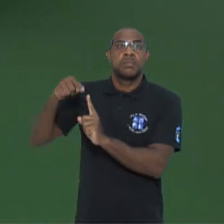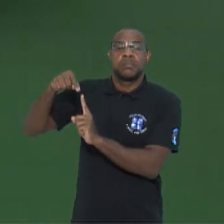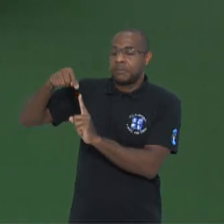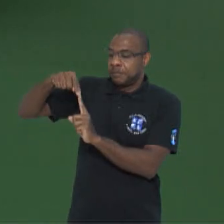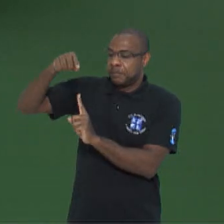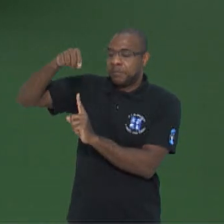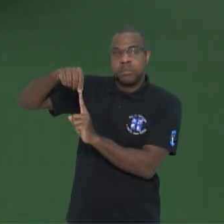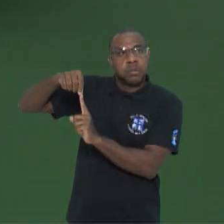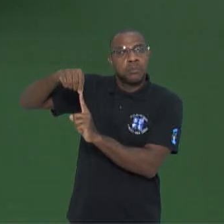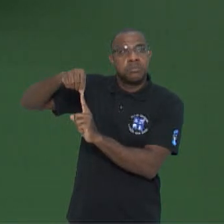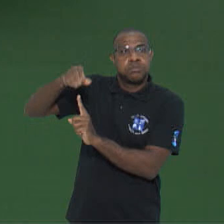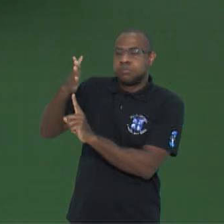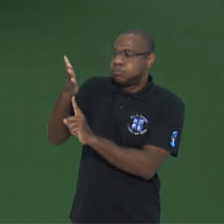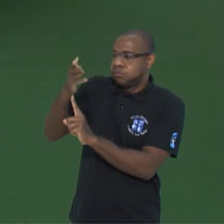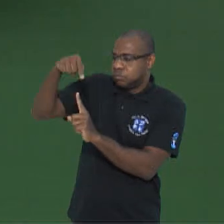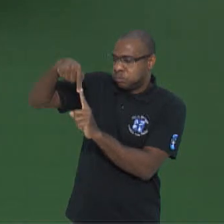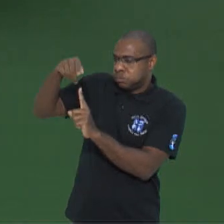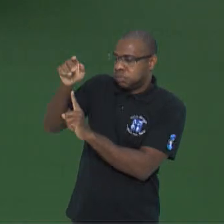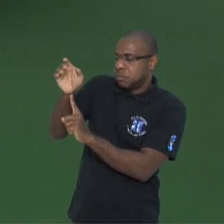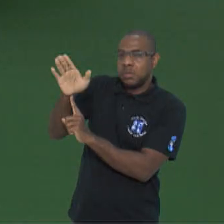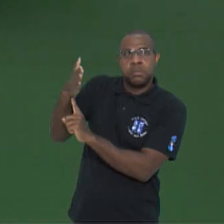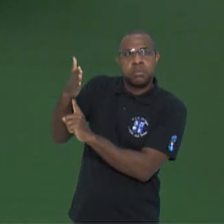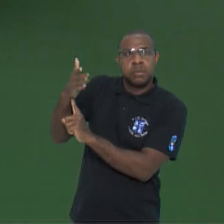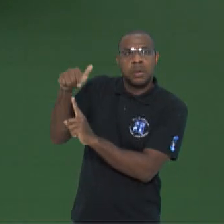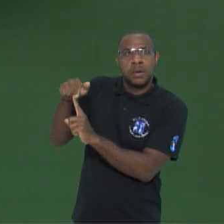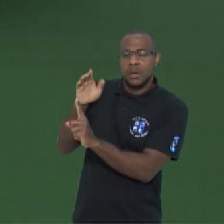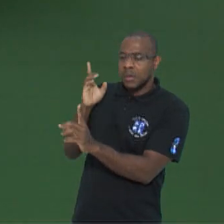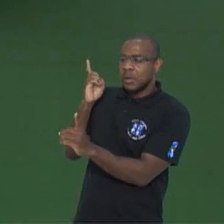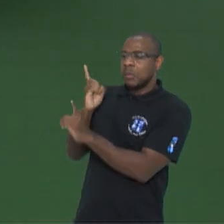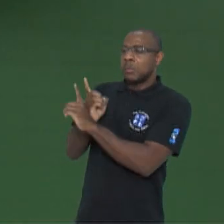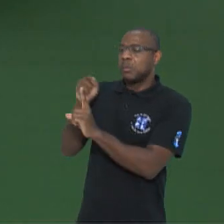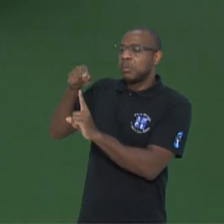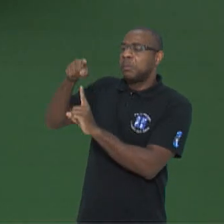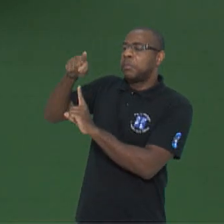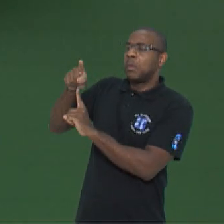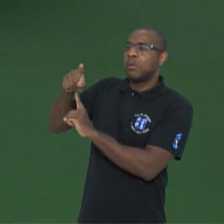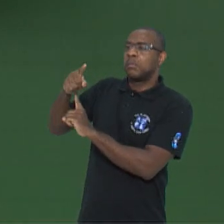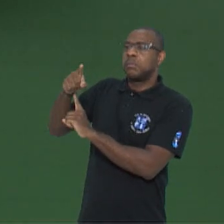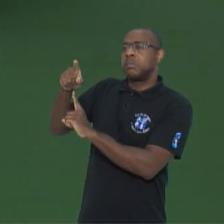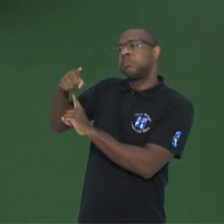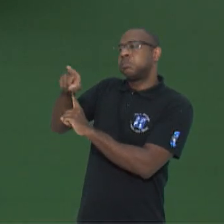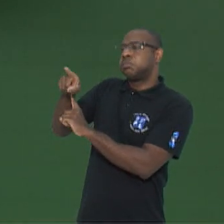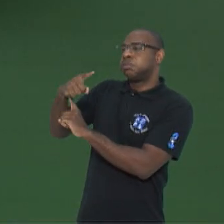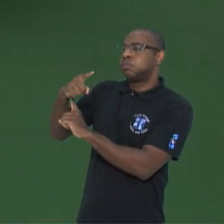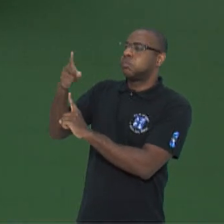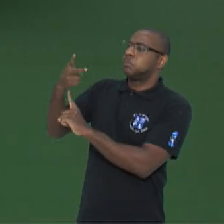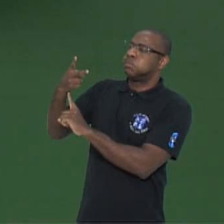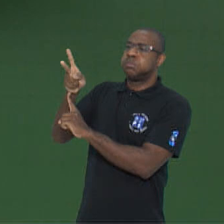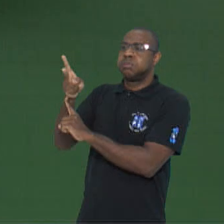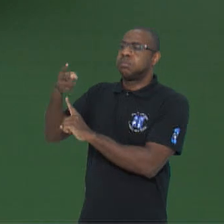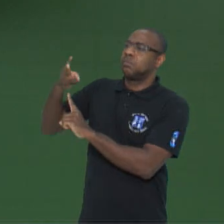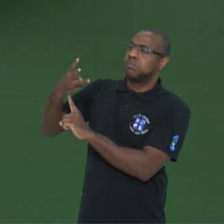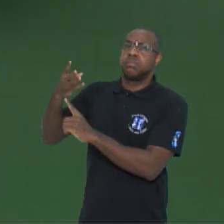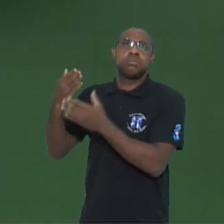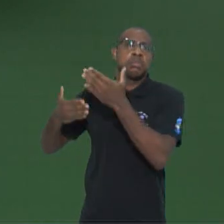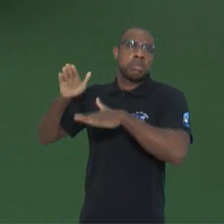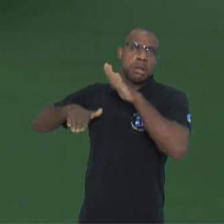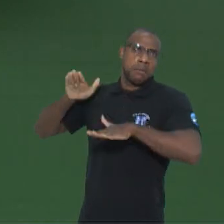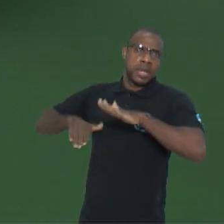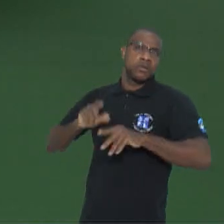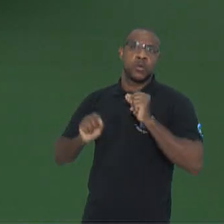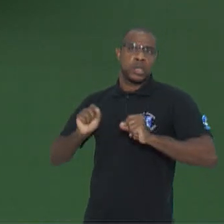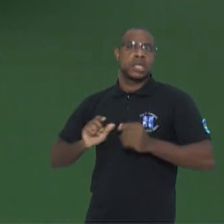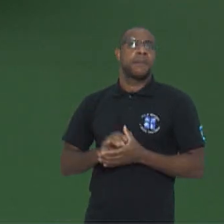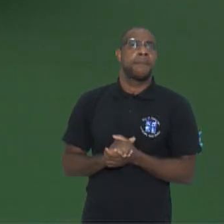que o orientista faz quando ele chega nesse ponto? E como se orientar, né? Então, primeiramente, eu identifico onde